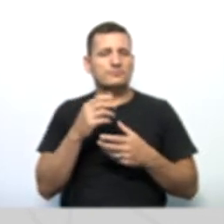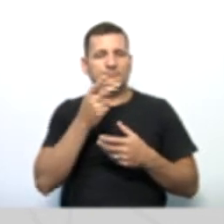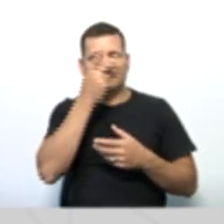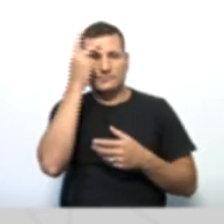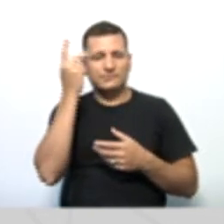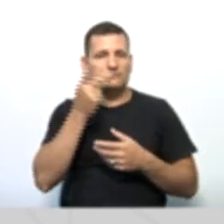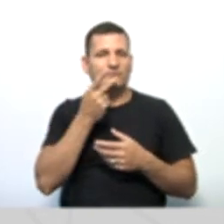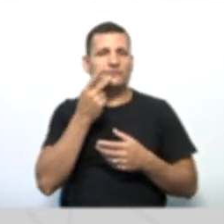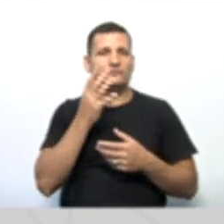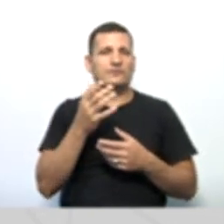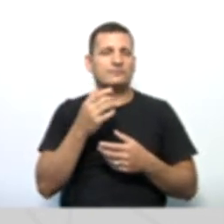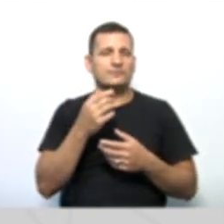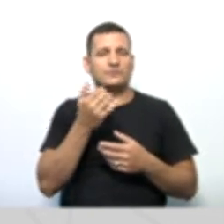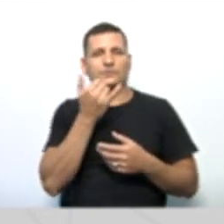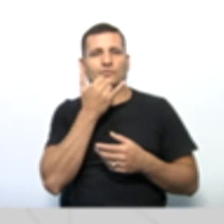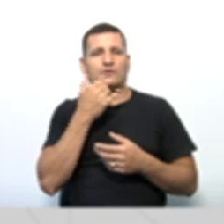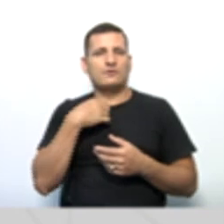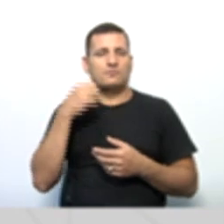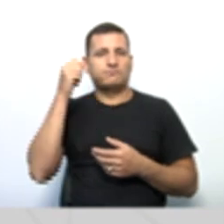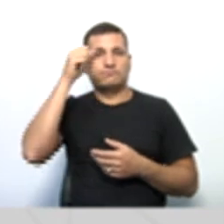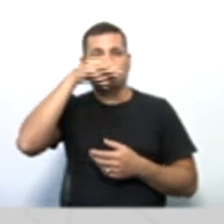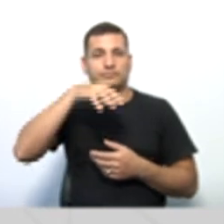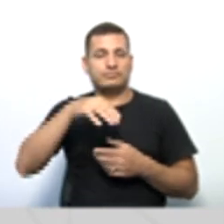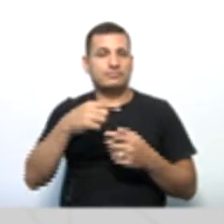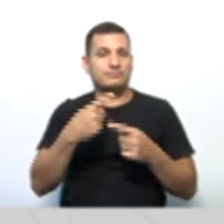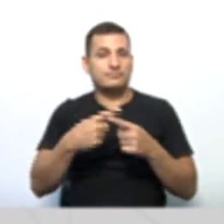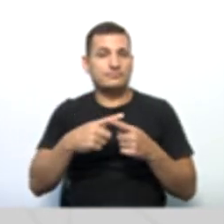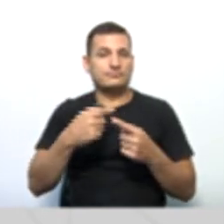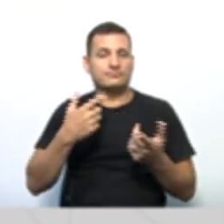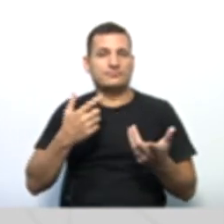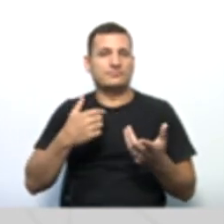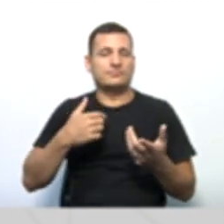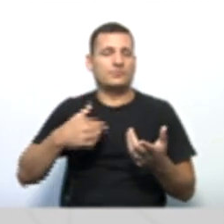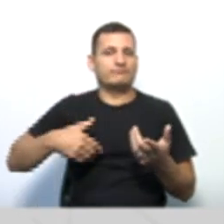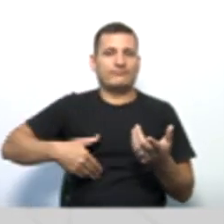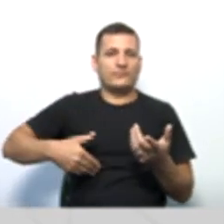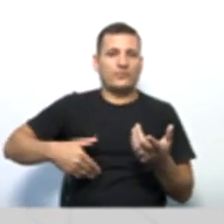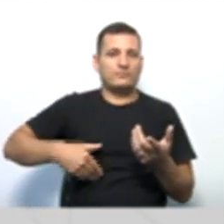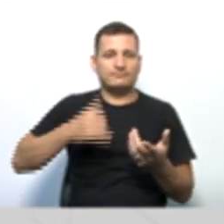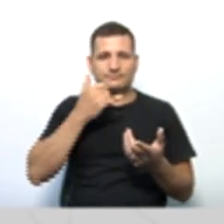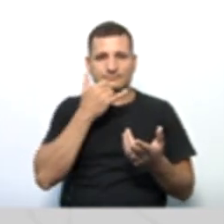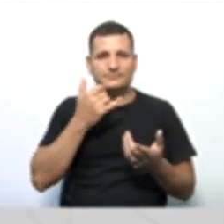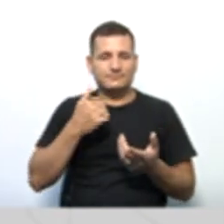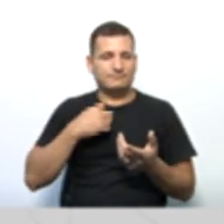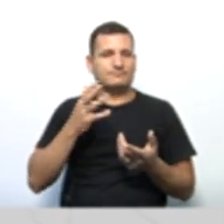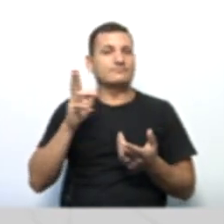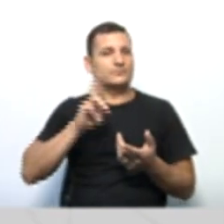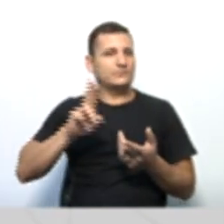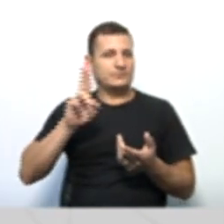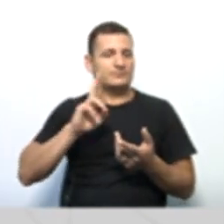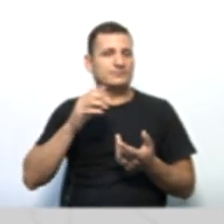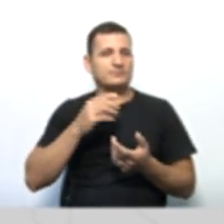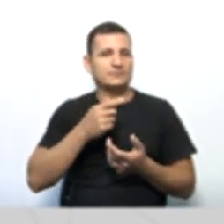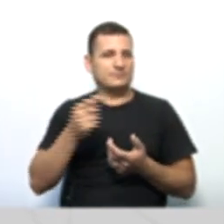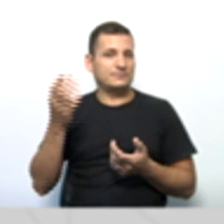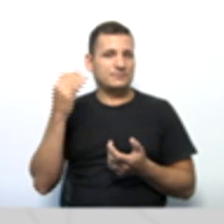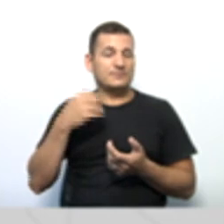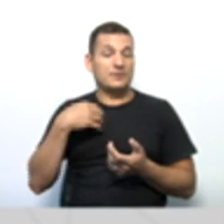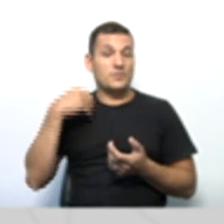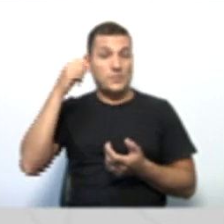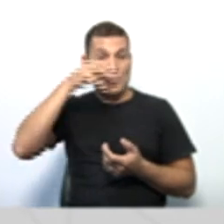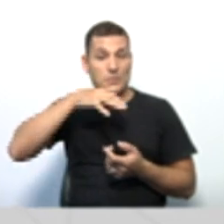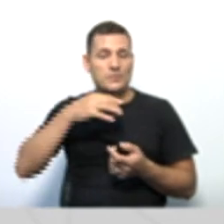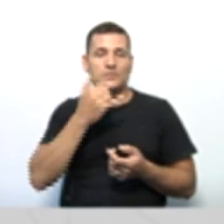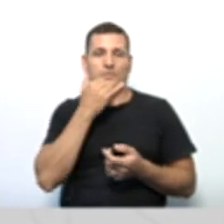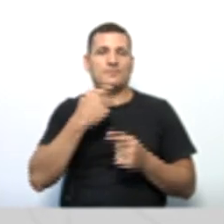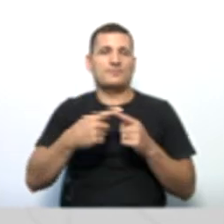eu fui grosso com você, mas é que eu estava com fome. Eu já usei a semana passada, inclusive. Fui grosso, mas é que eu estava com fome